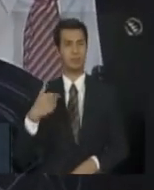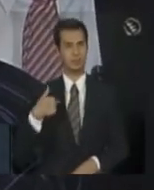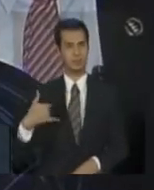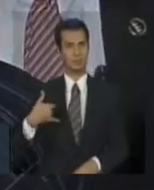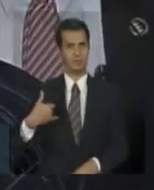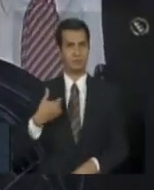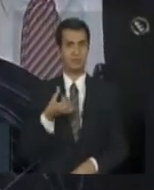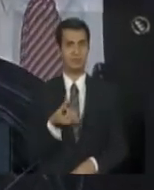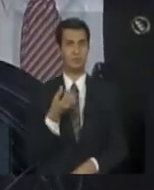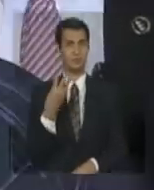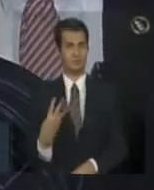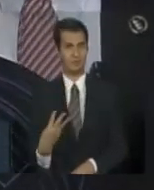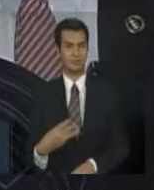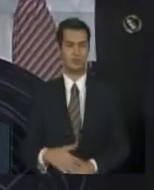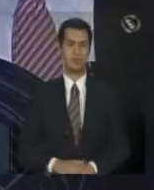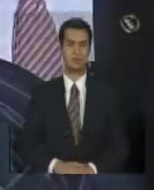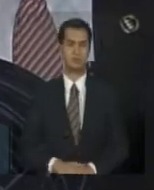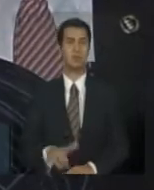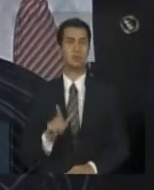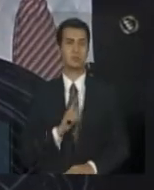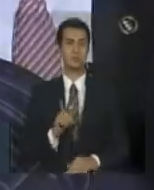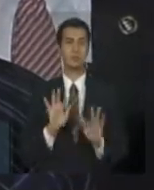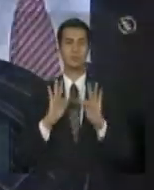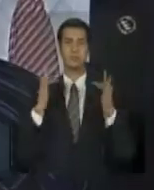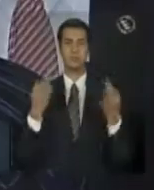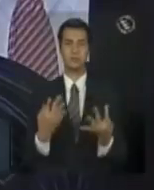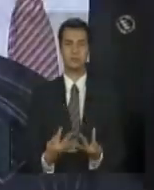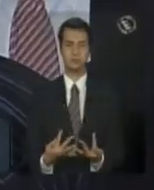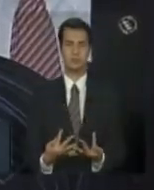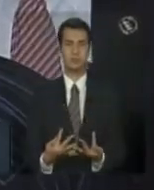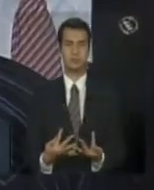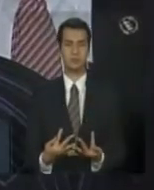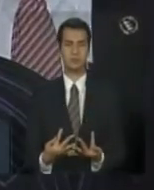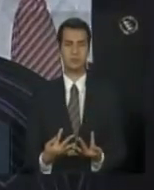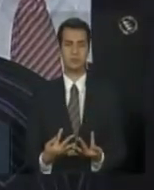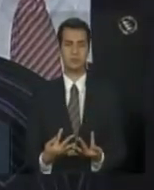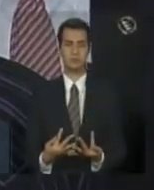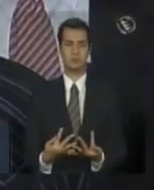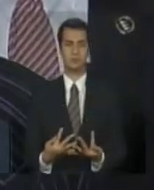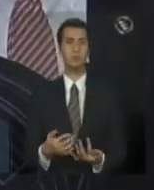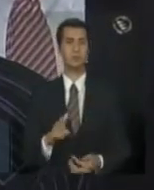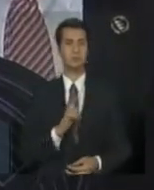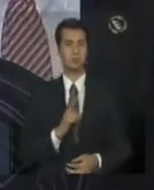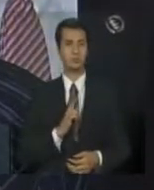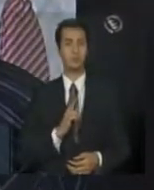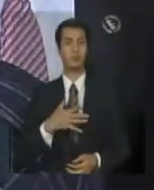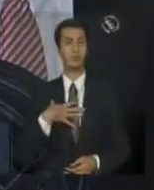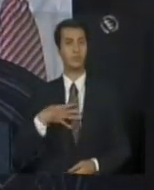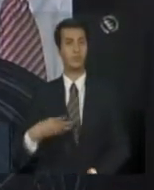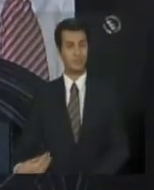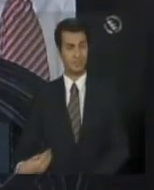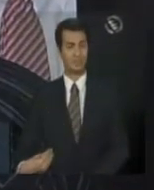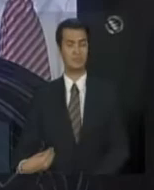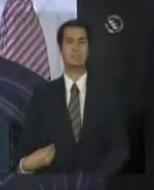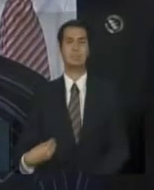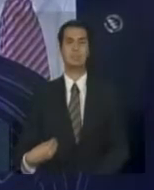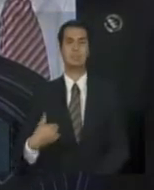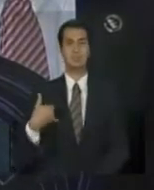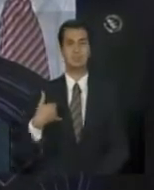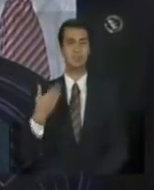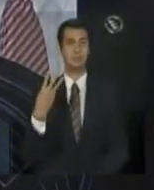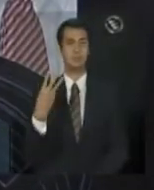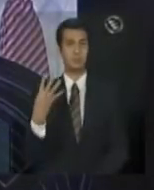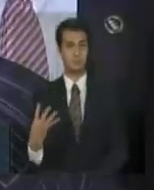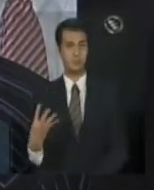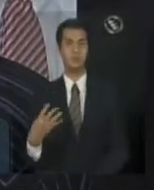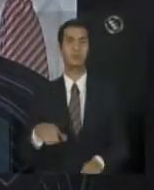63 anos de idade. Uma família com 30 e uma família, uma filha com 34 anos,